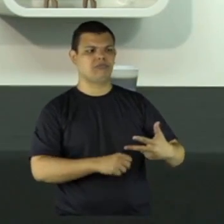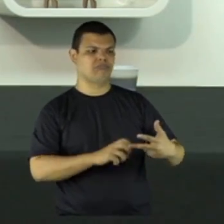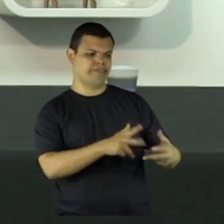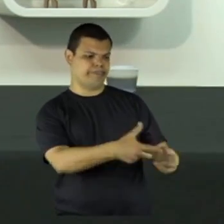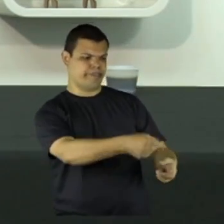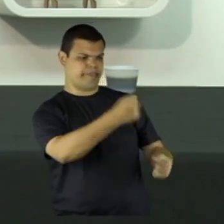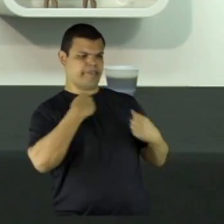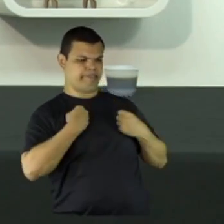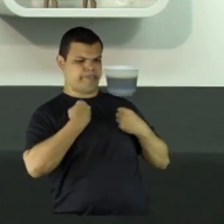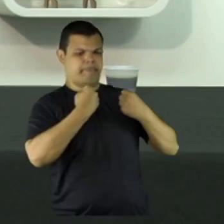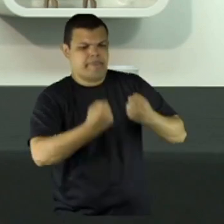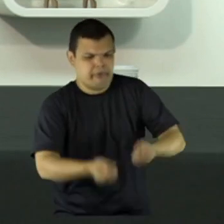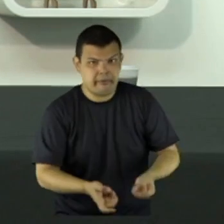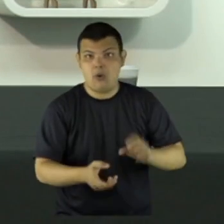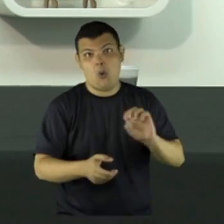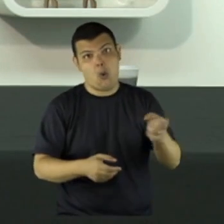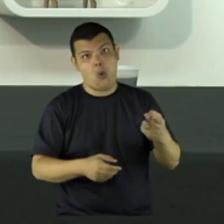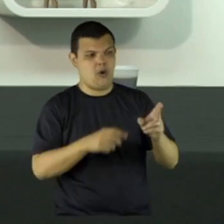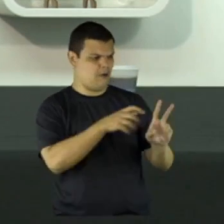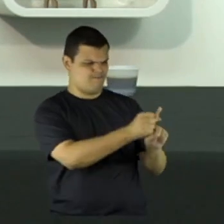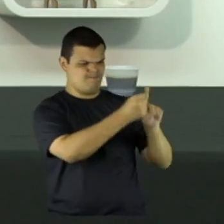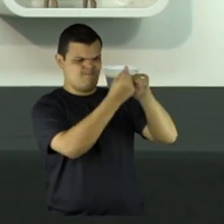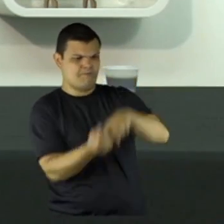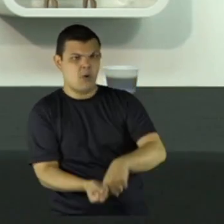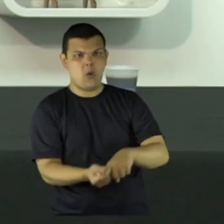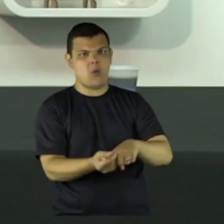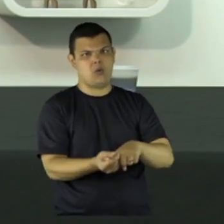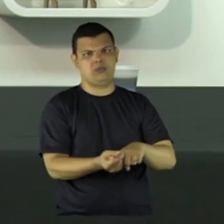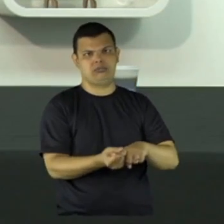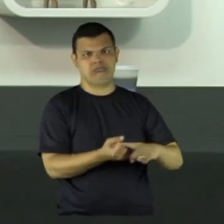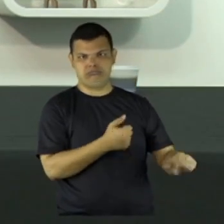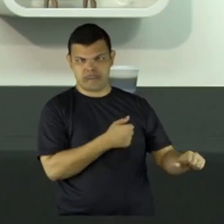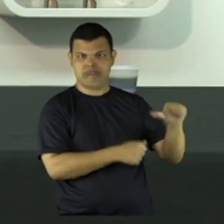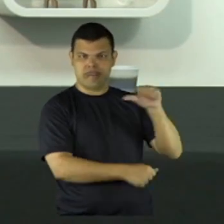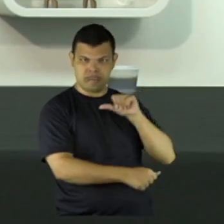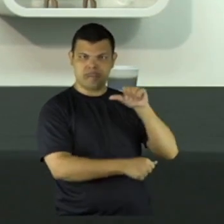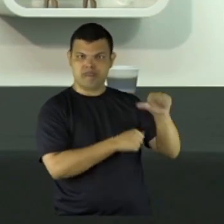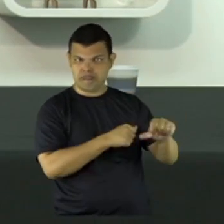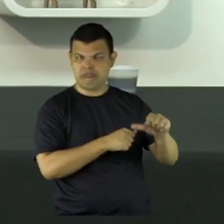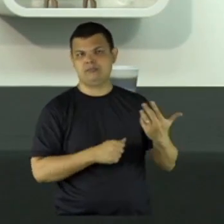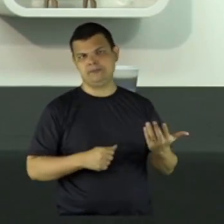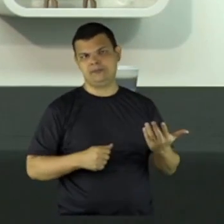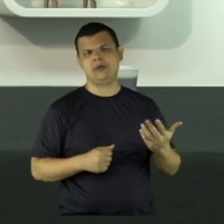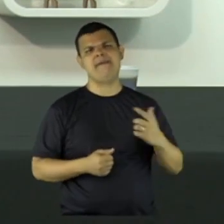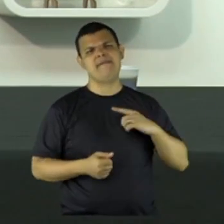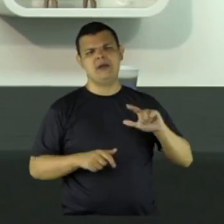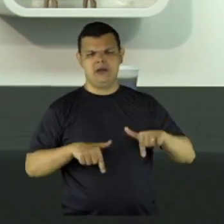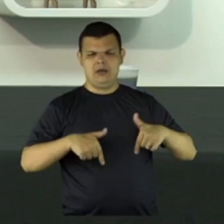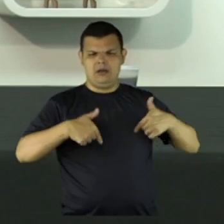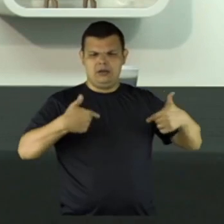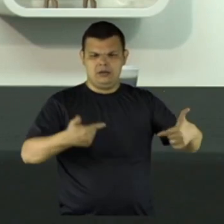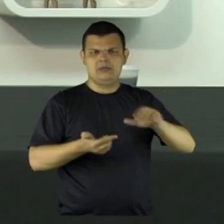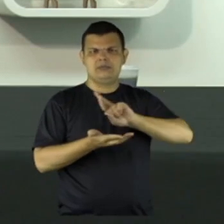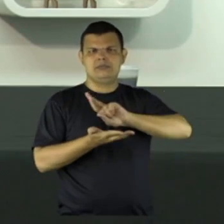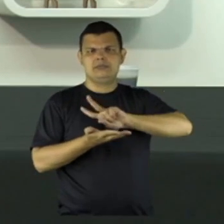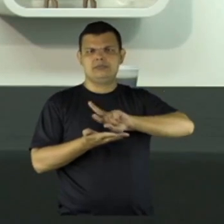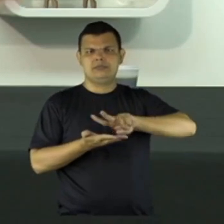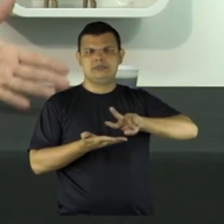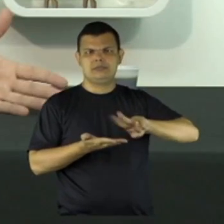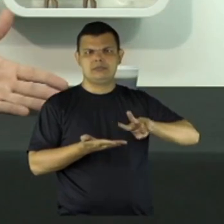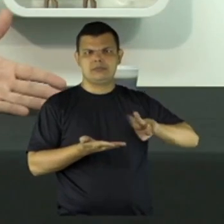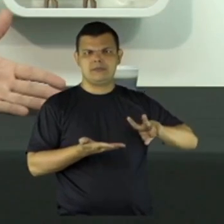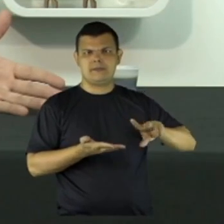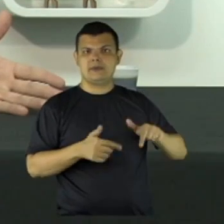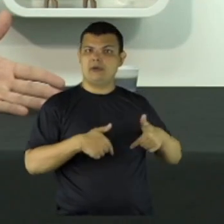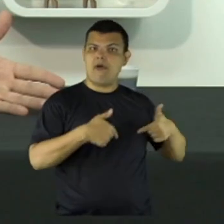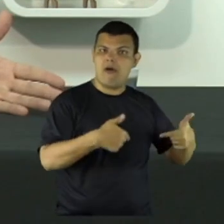né? Segurar ele e levá-lo ao chão, tá? Então, essas ações aí de ataque e defesa,